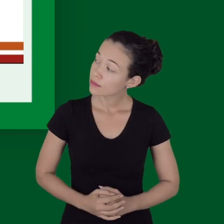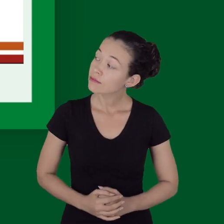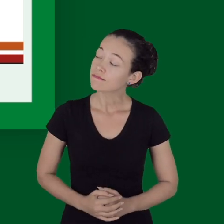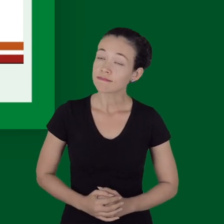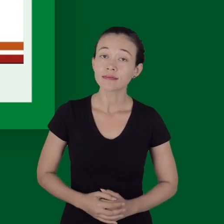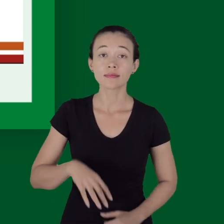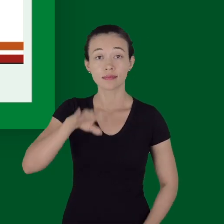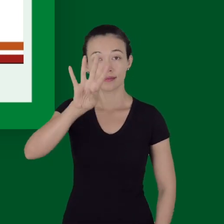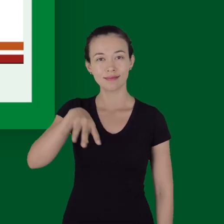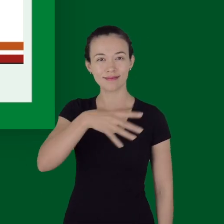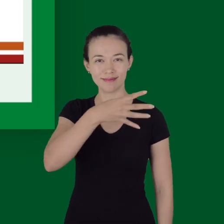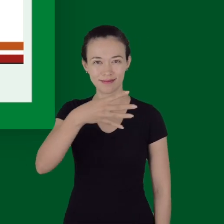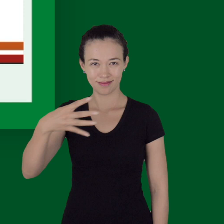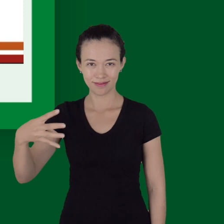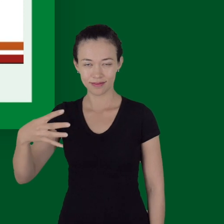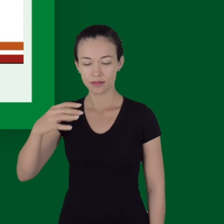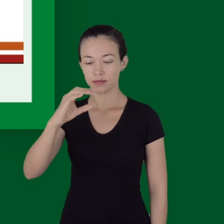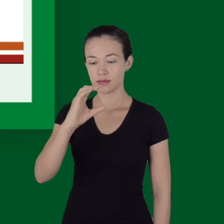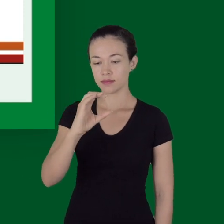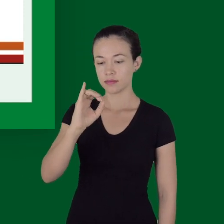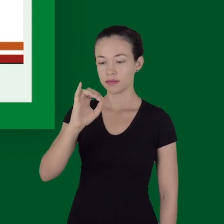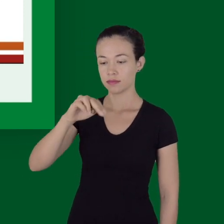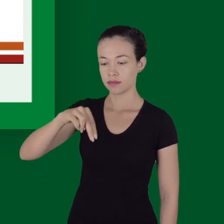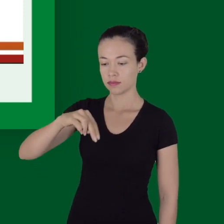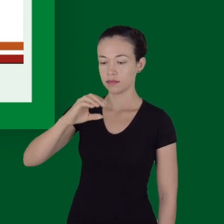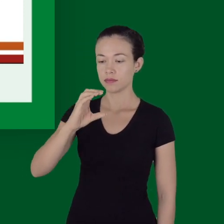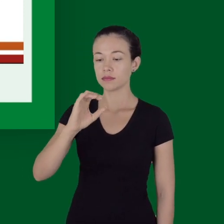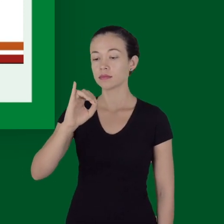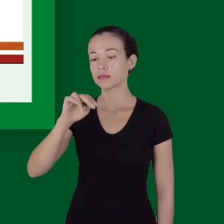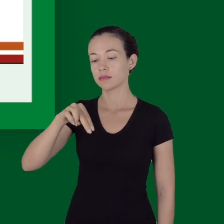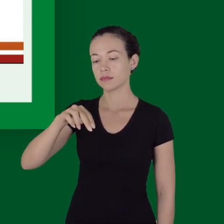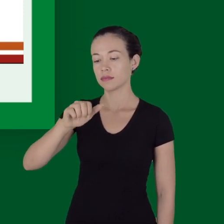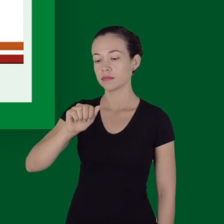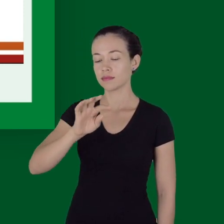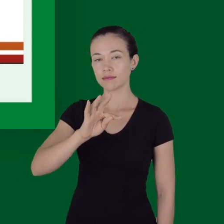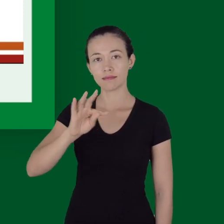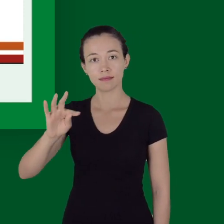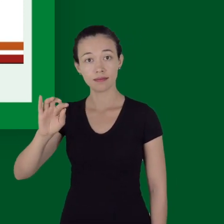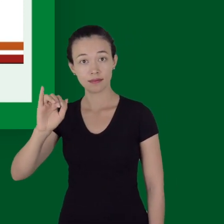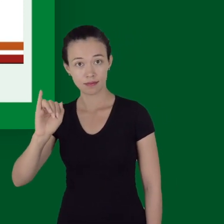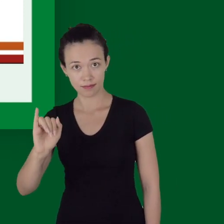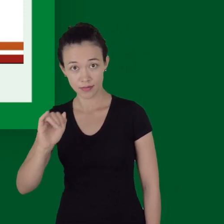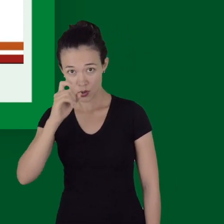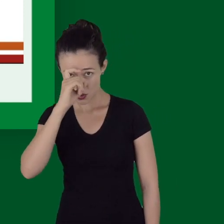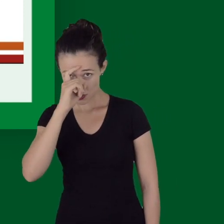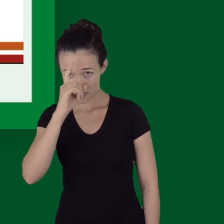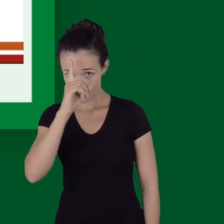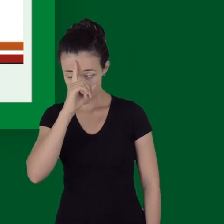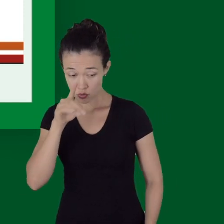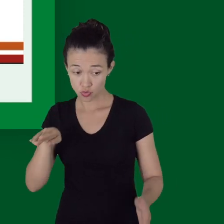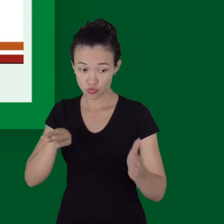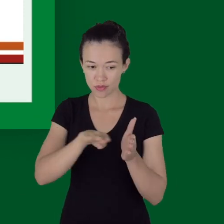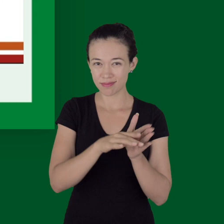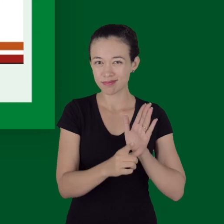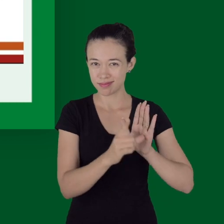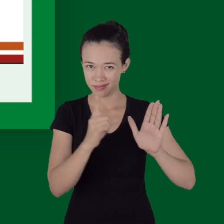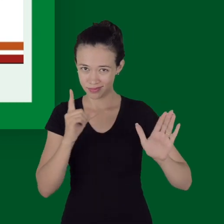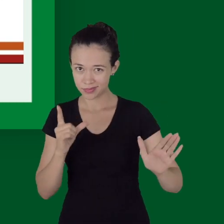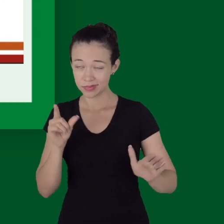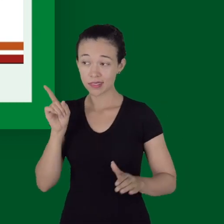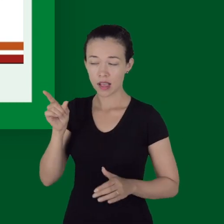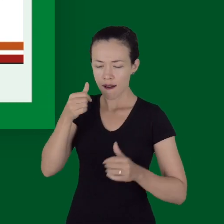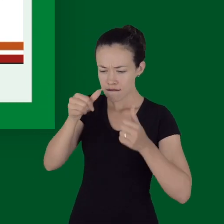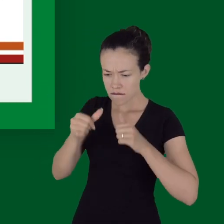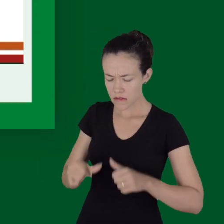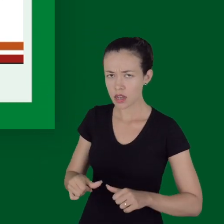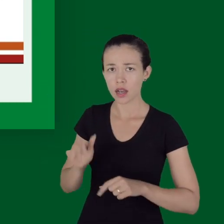escala que foi adaptada, uma escala que chama Escala Pré-Hospitalar de Cincinnati. É uma escala que